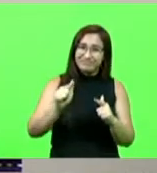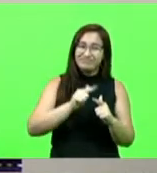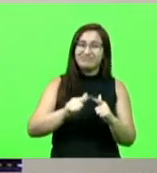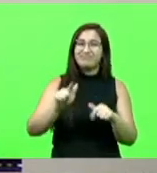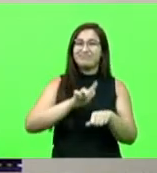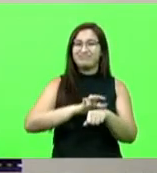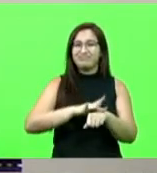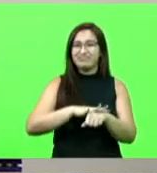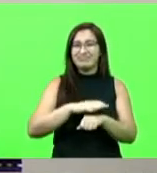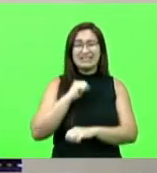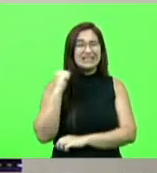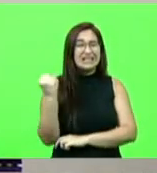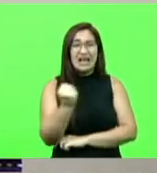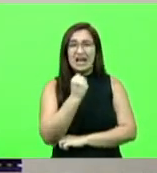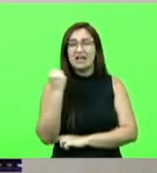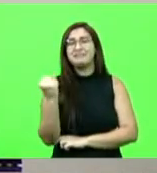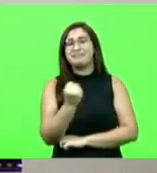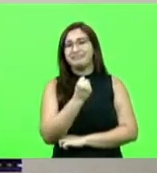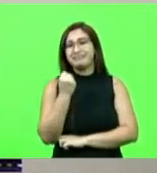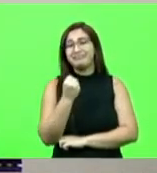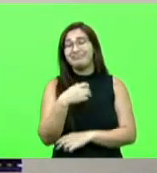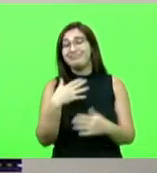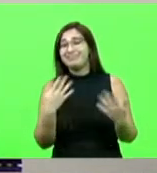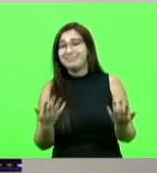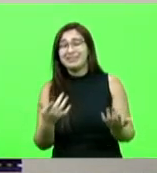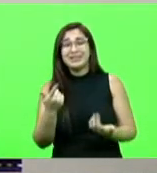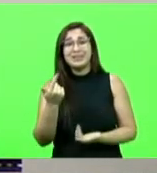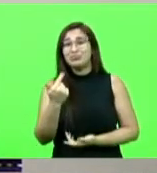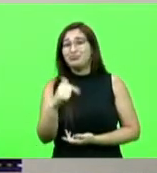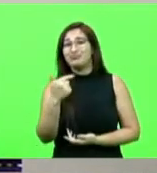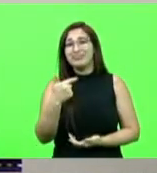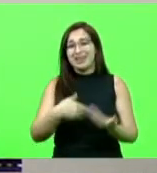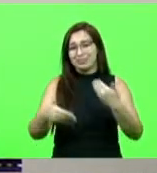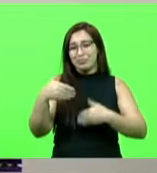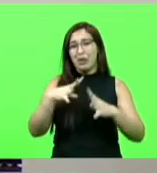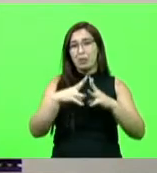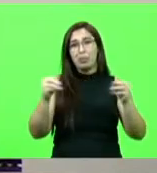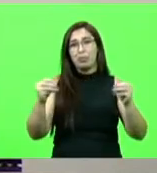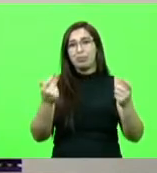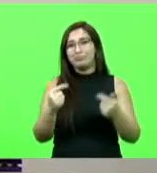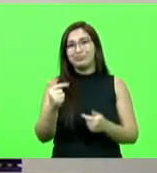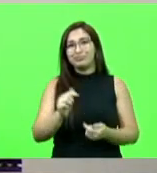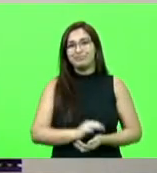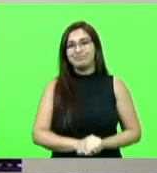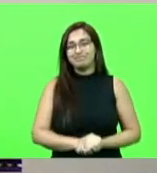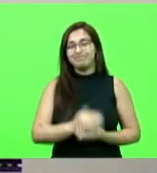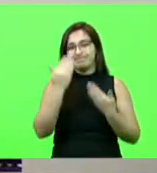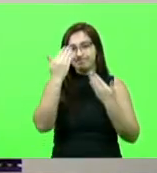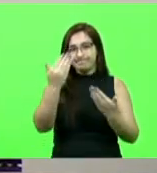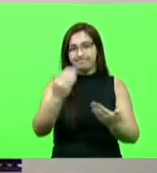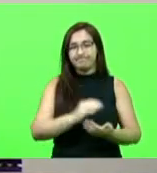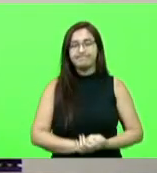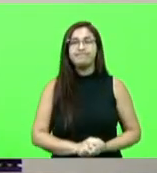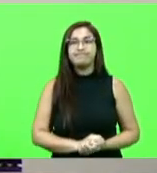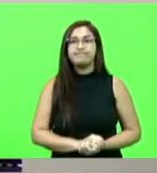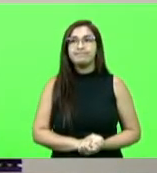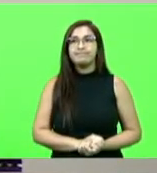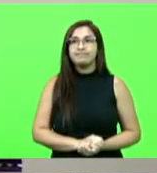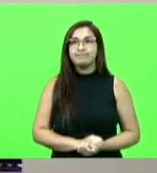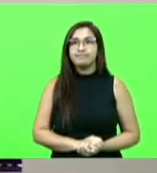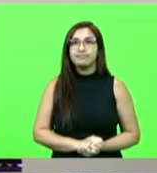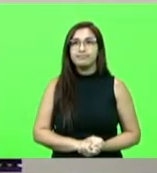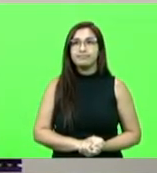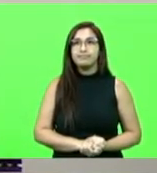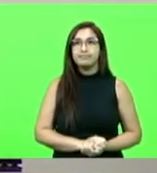tão grave e que, infelizmente, não tem cura. Obrigado, senhor presidente. Senhor presidente, deputado Jair